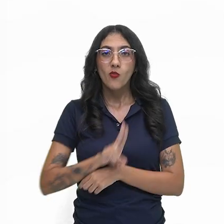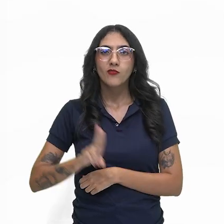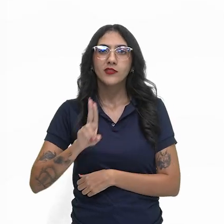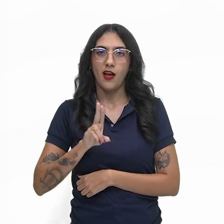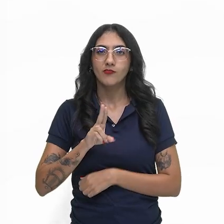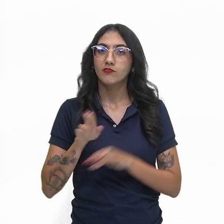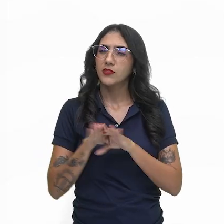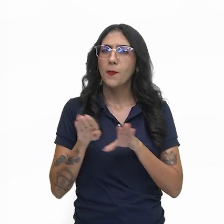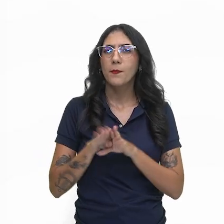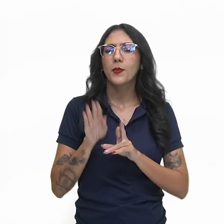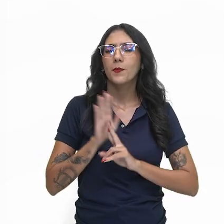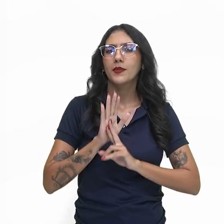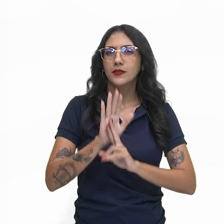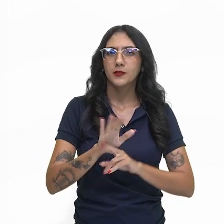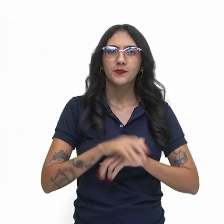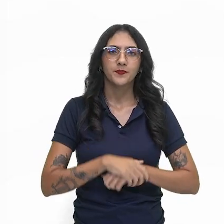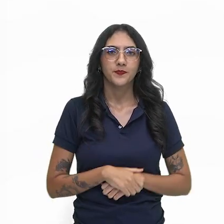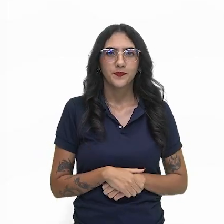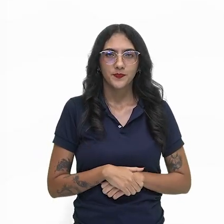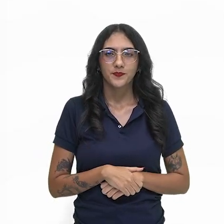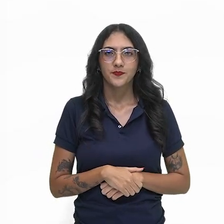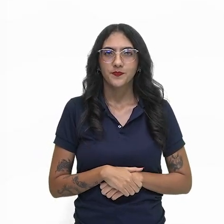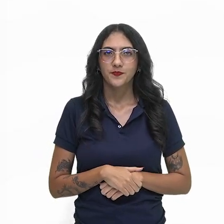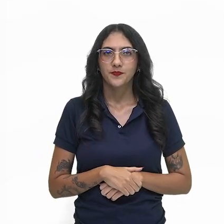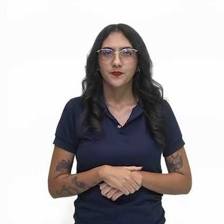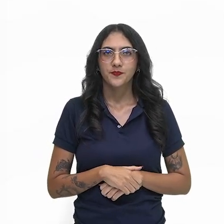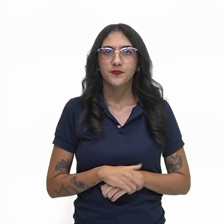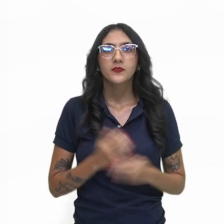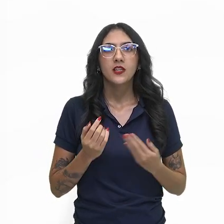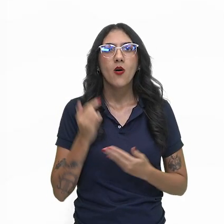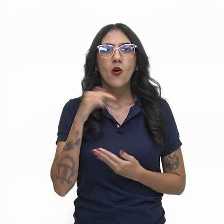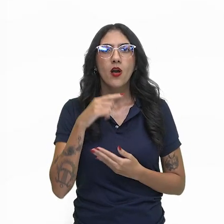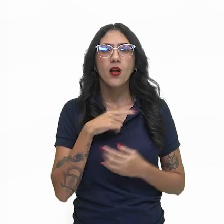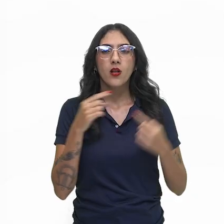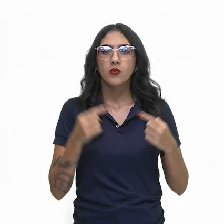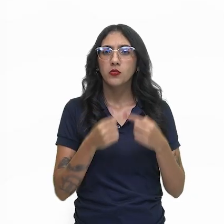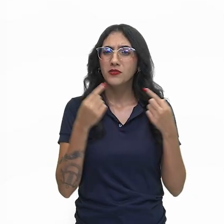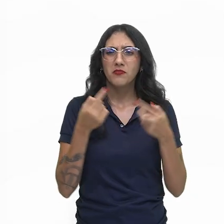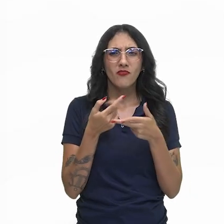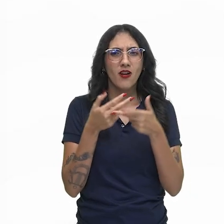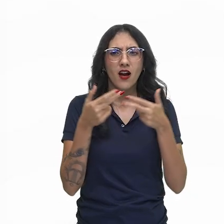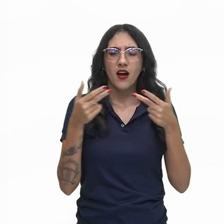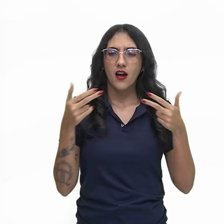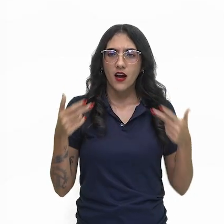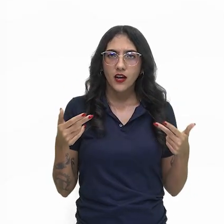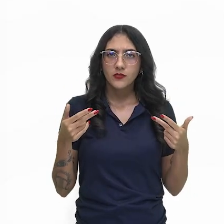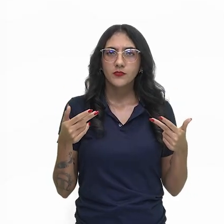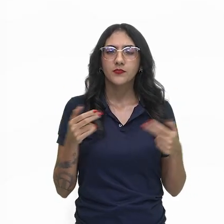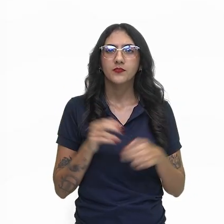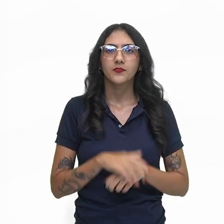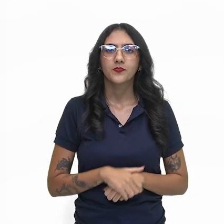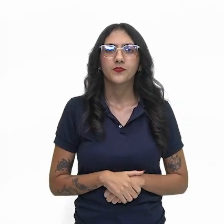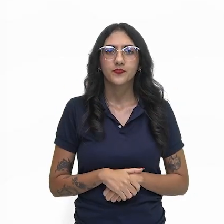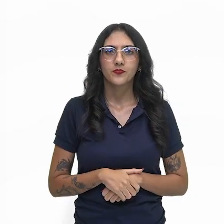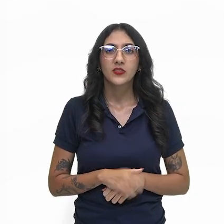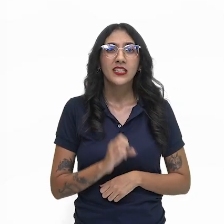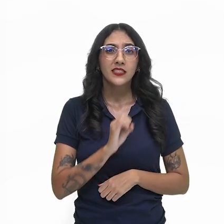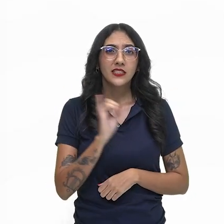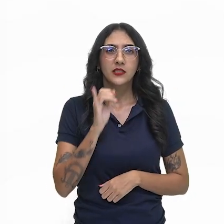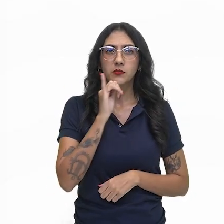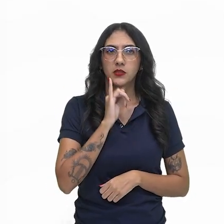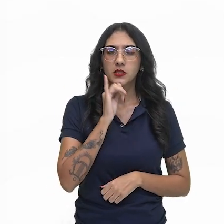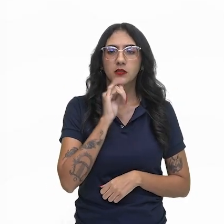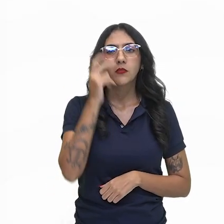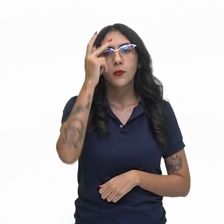falar para você. Né? A notação científica, ela serve para muitas coisas. Né? É tanto que quando as pessoas escrevem